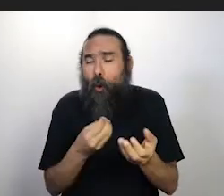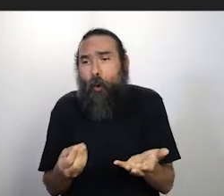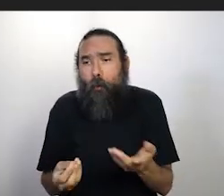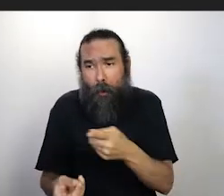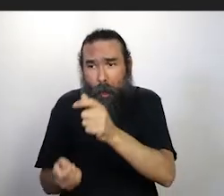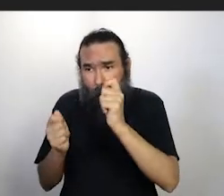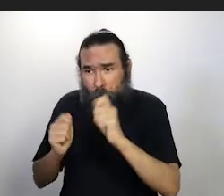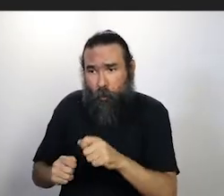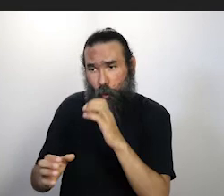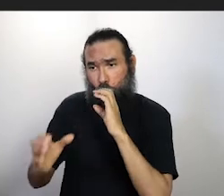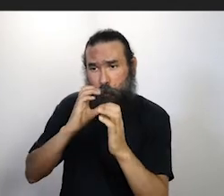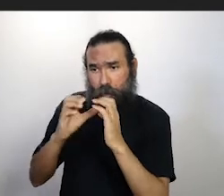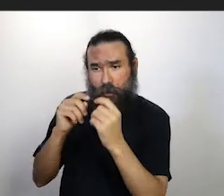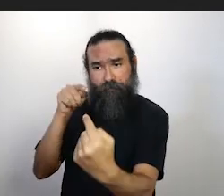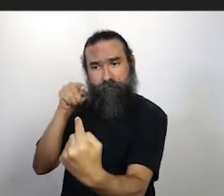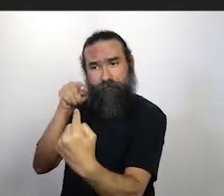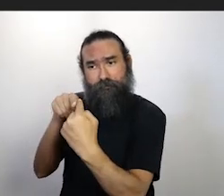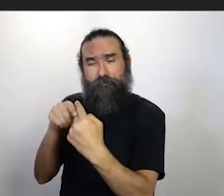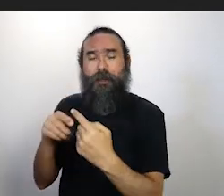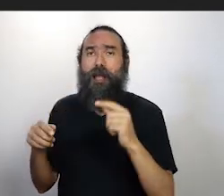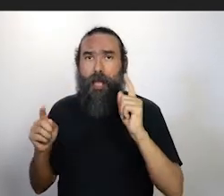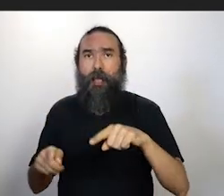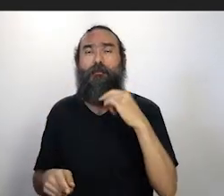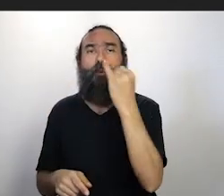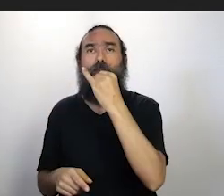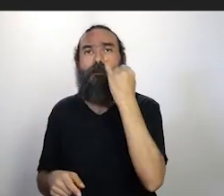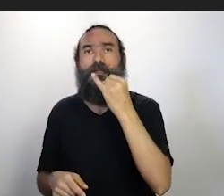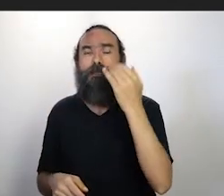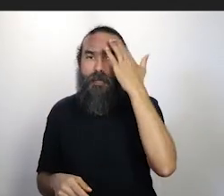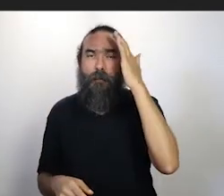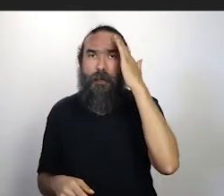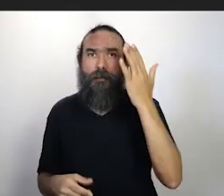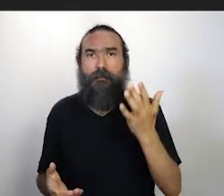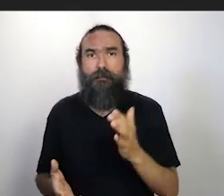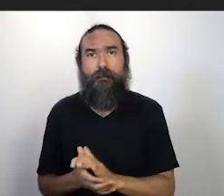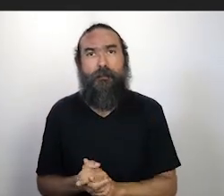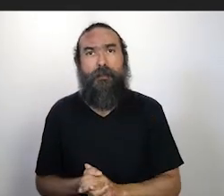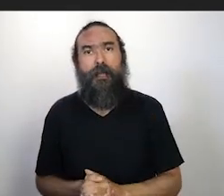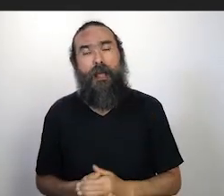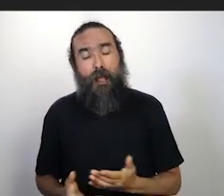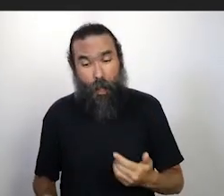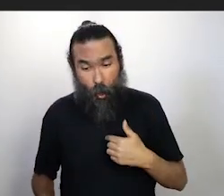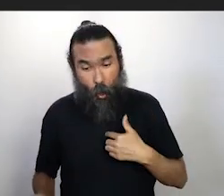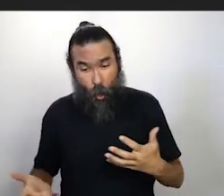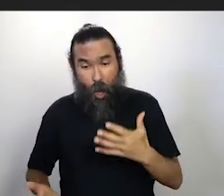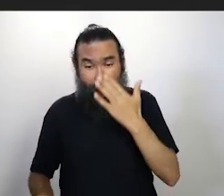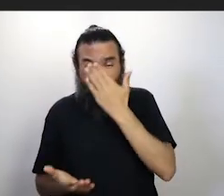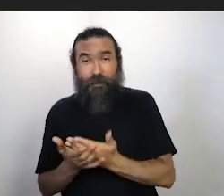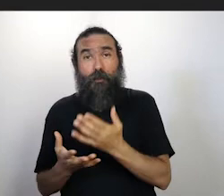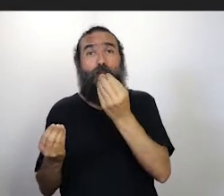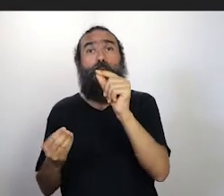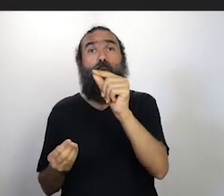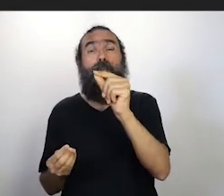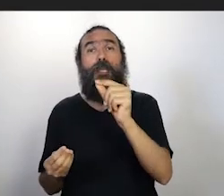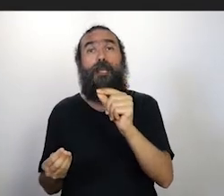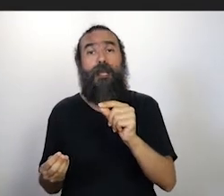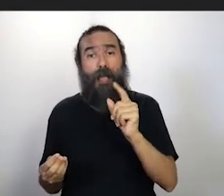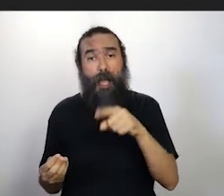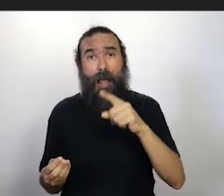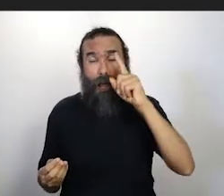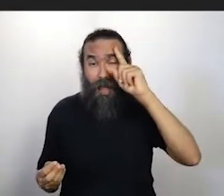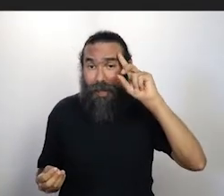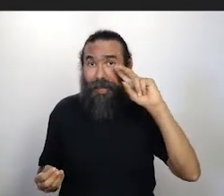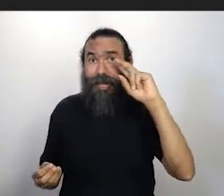faz. E as potencialidades que eu vejo desse momento é a criação coletiva, né? De